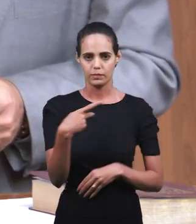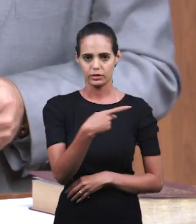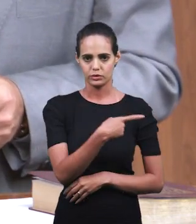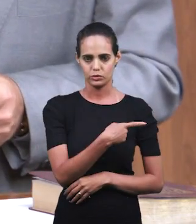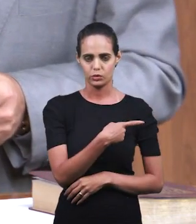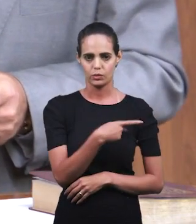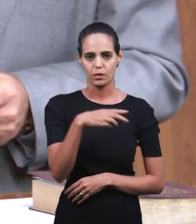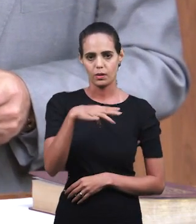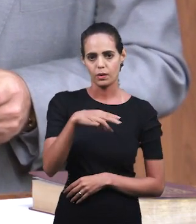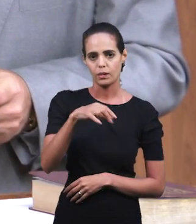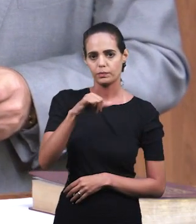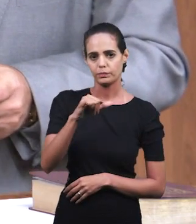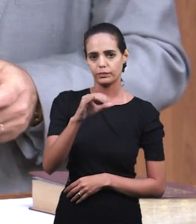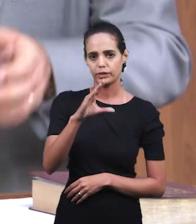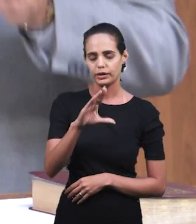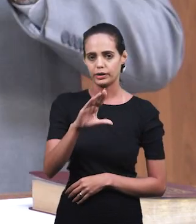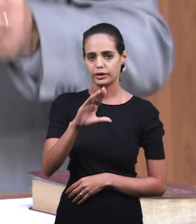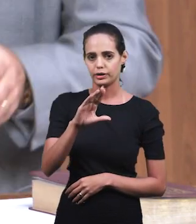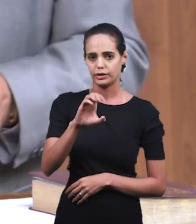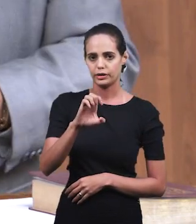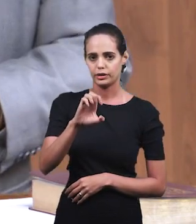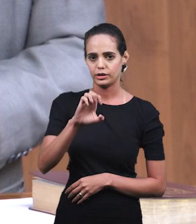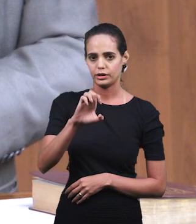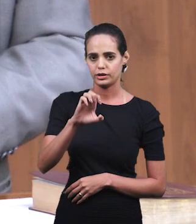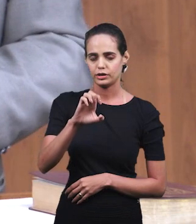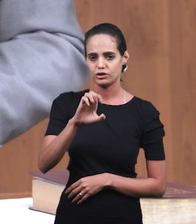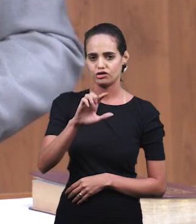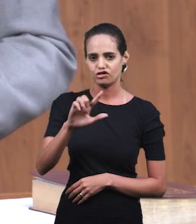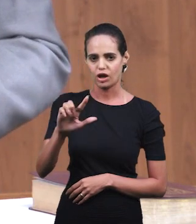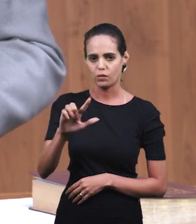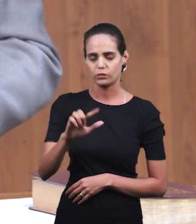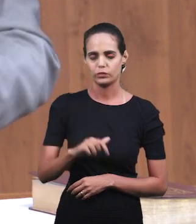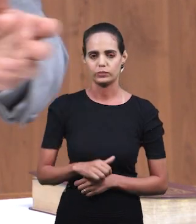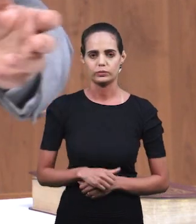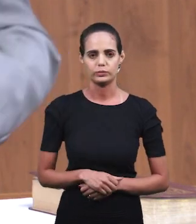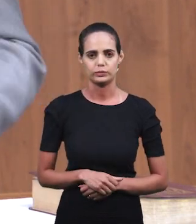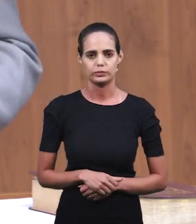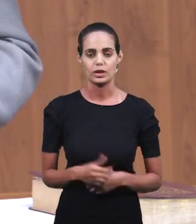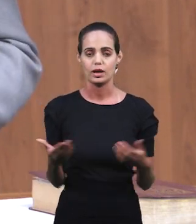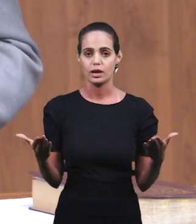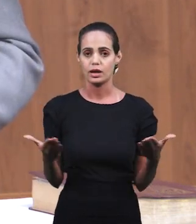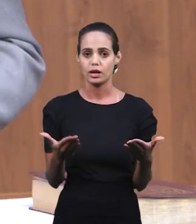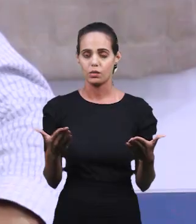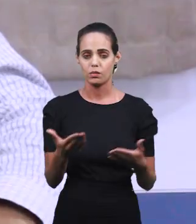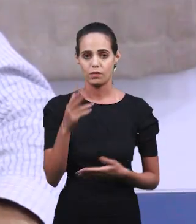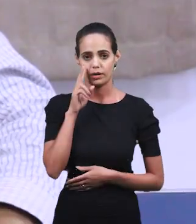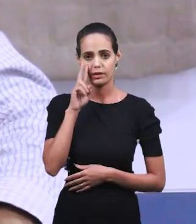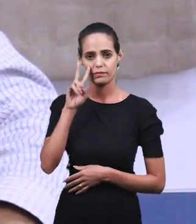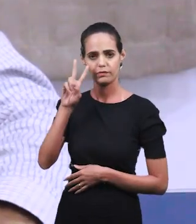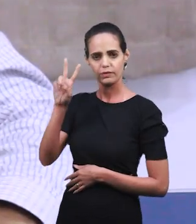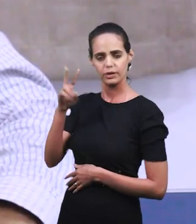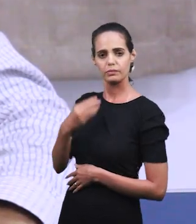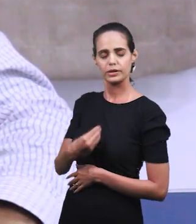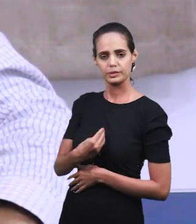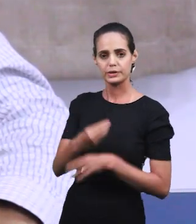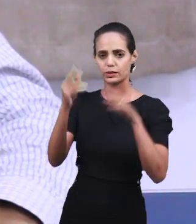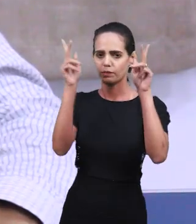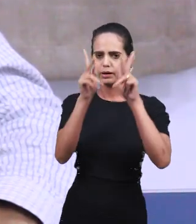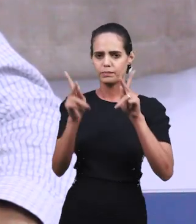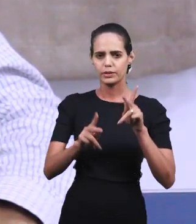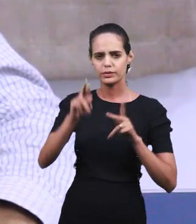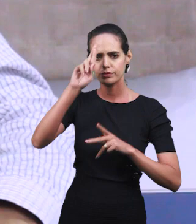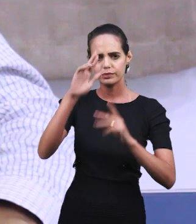Prus, da região de São João do Meriti. Vamos assistir às participações dos irmãos. A paz do Senhor Jesus,